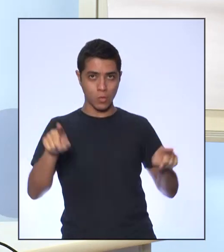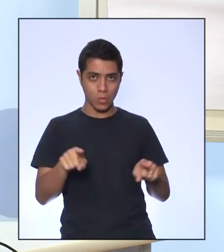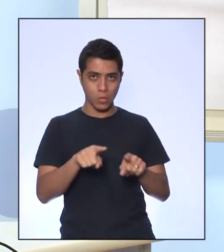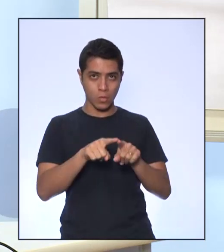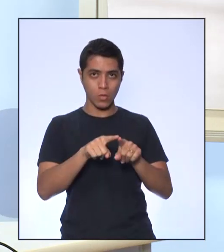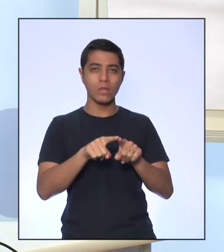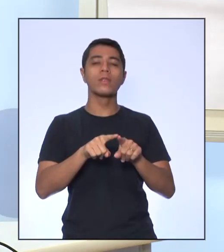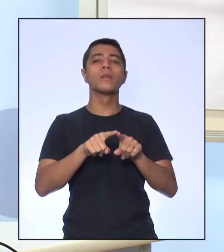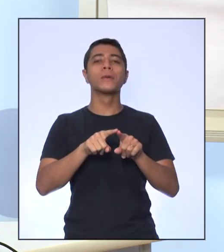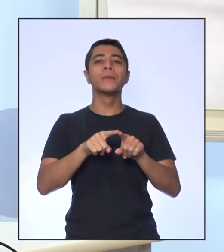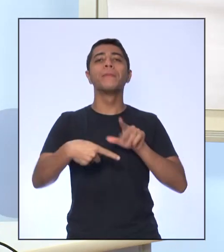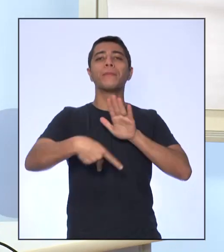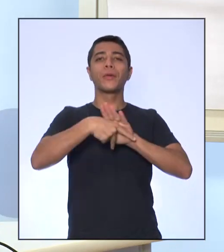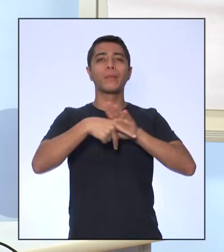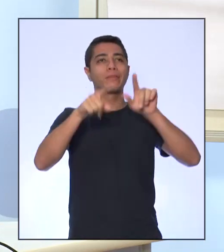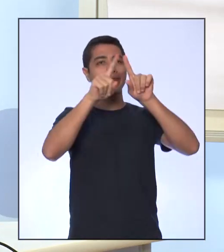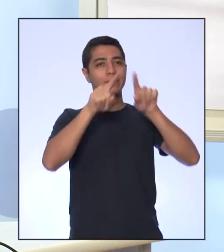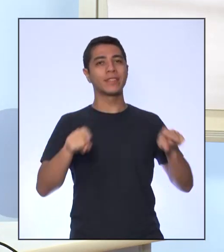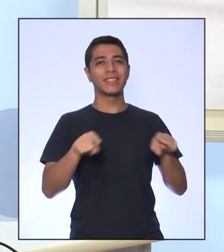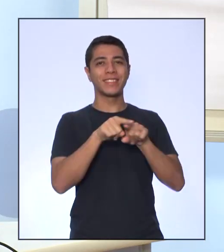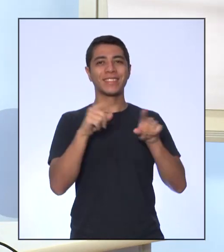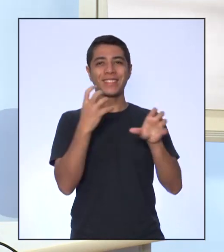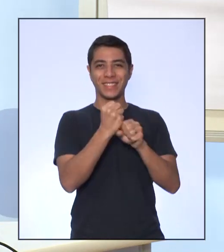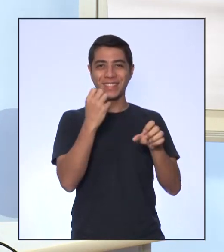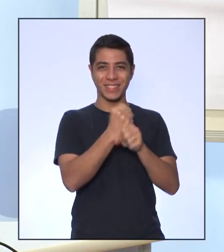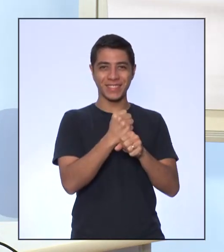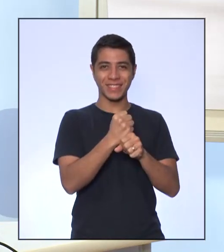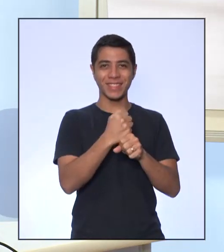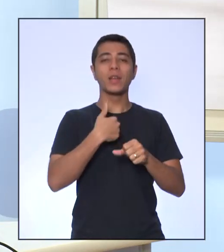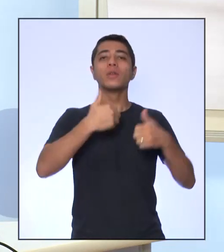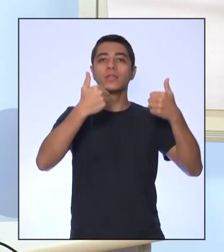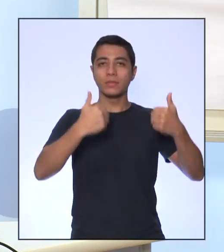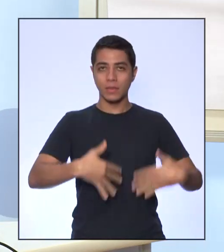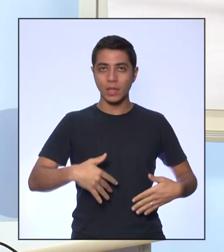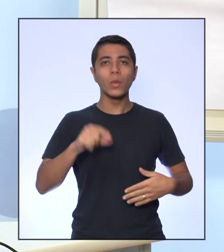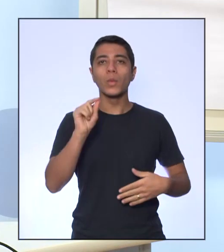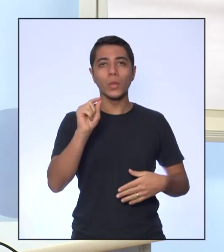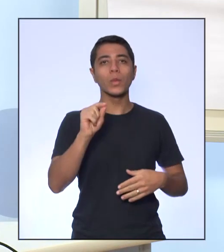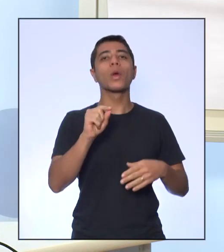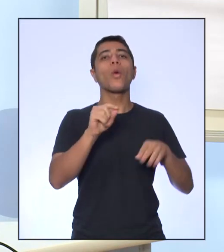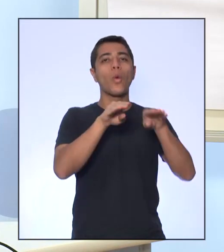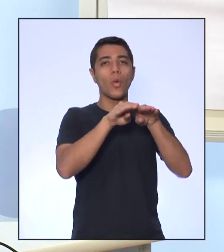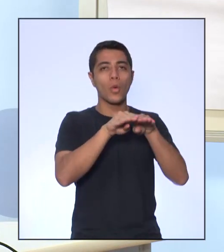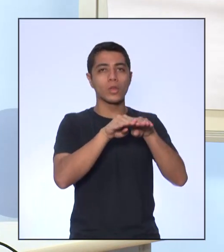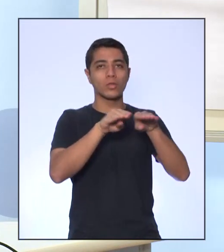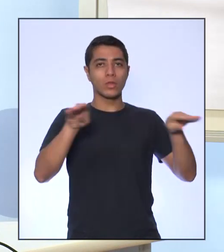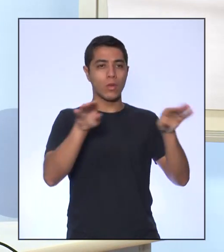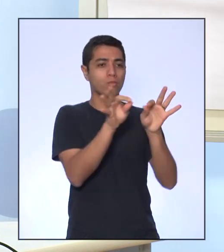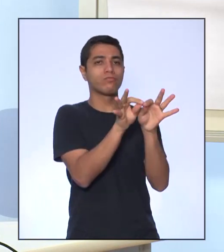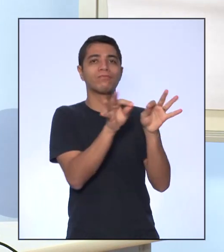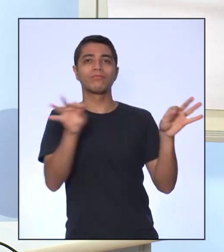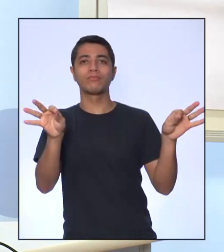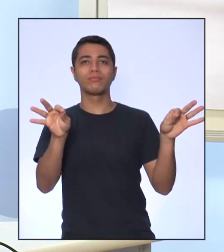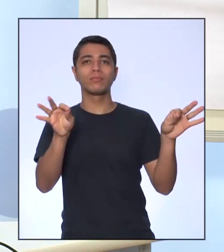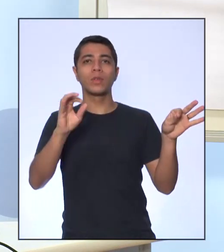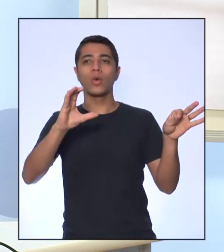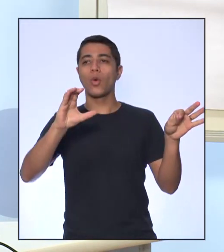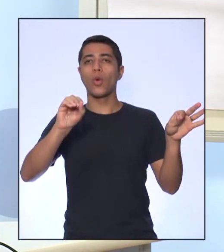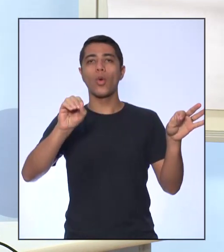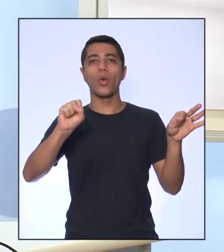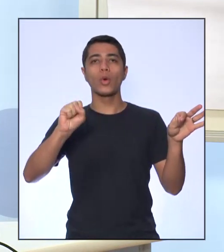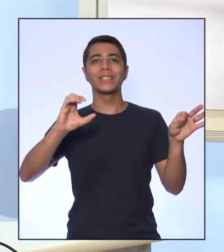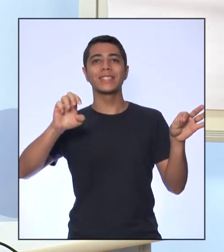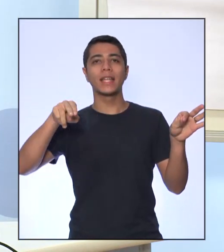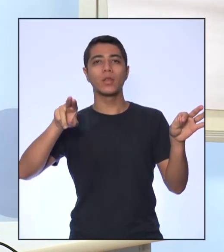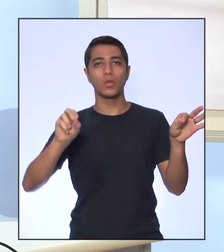eu falava para vocês das retas não eles vão tal quero cosseno e na reta na vertical que era alceno então nós vimos os